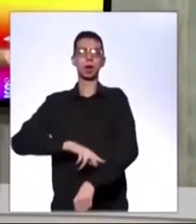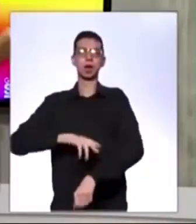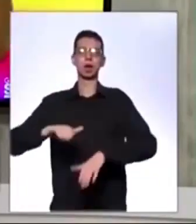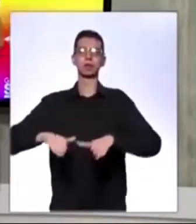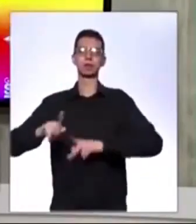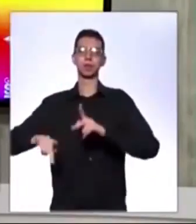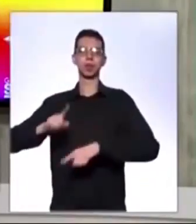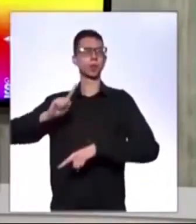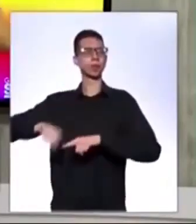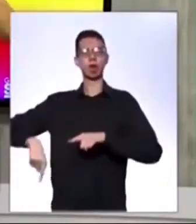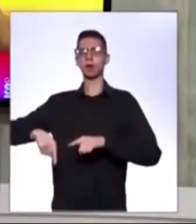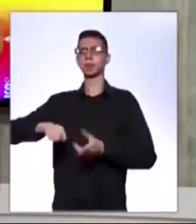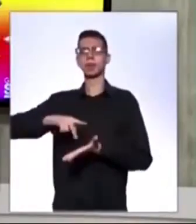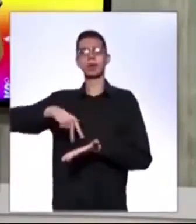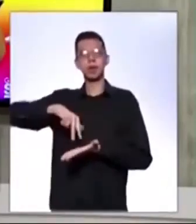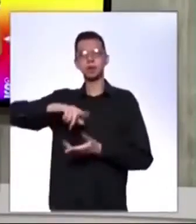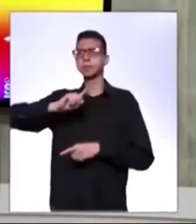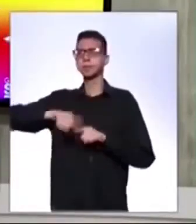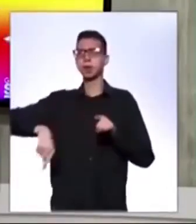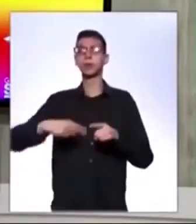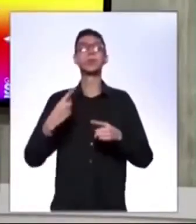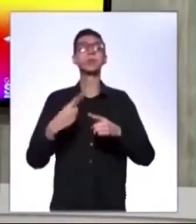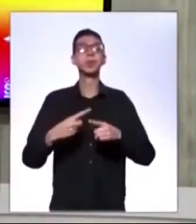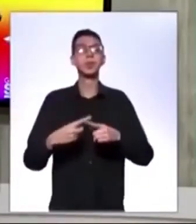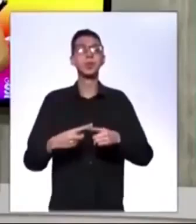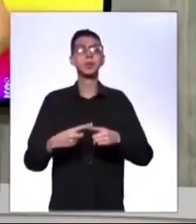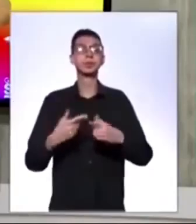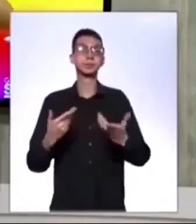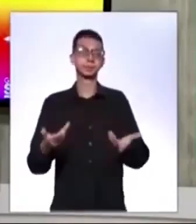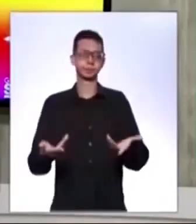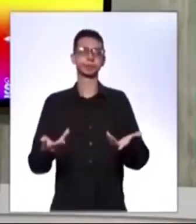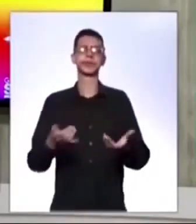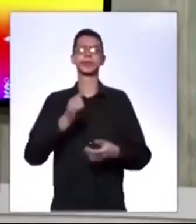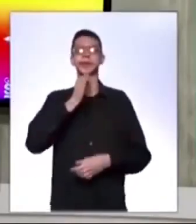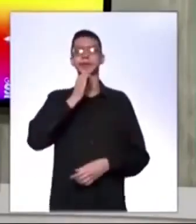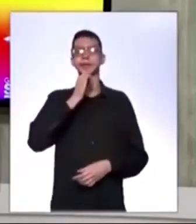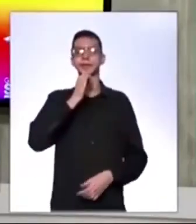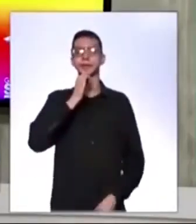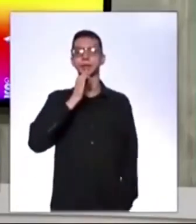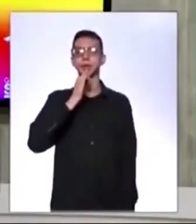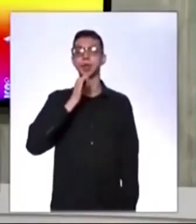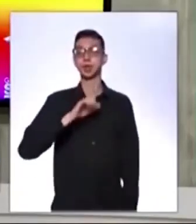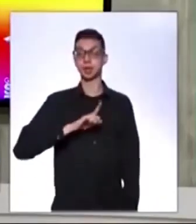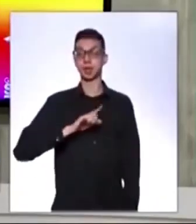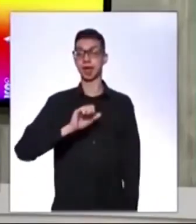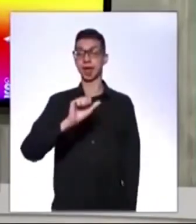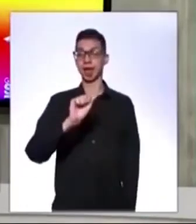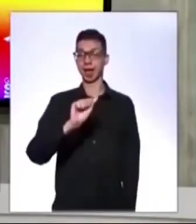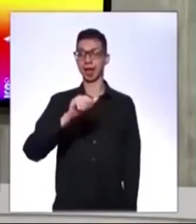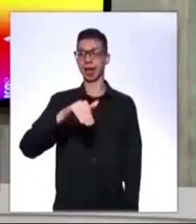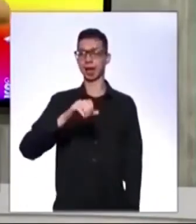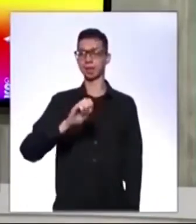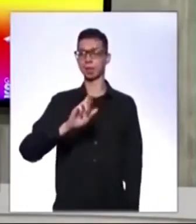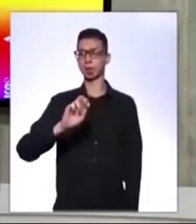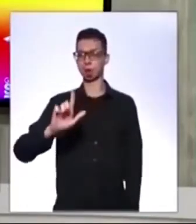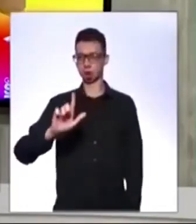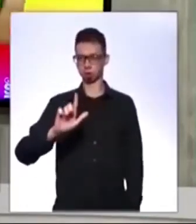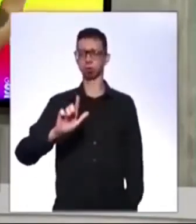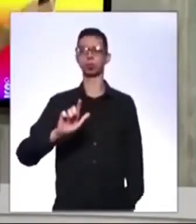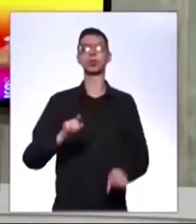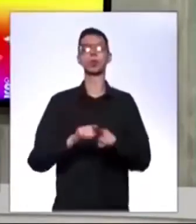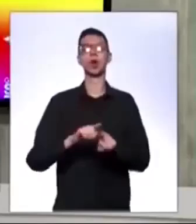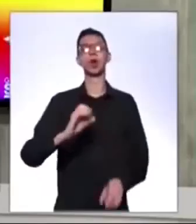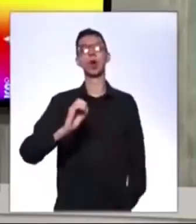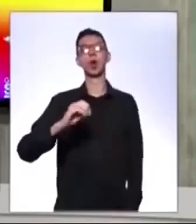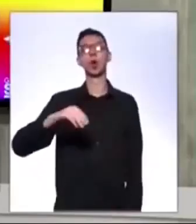suas danças. Porque é óbvio, né? Para quebrar o moral deles. Ou tem a moral e o moral. A moral são aqueles conjuntos